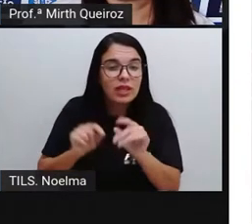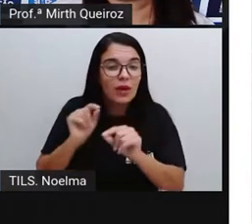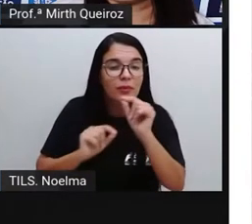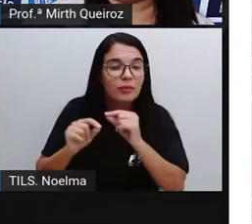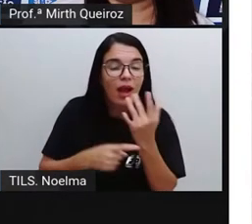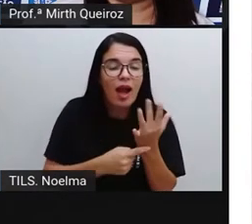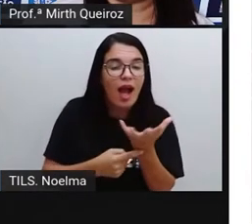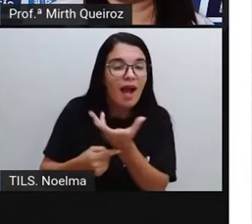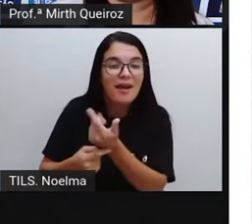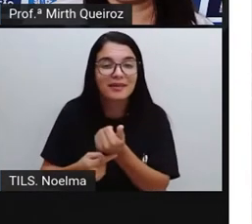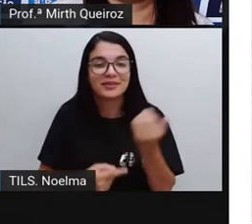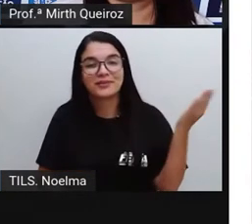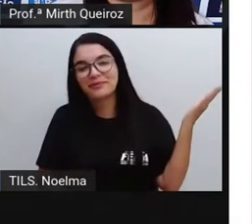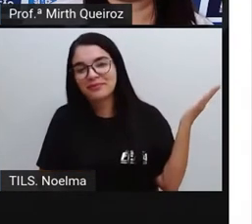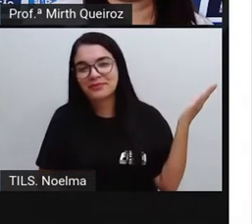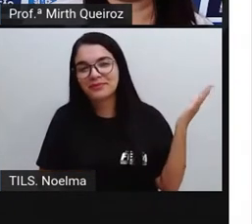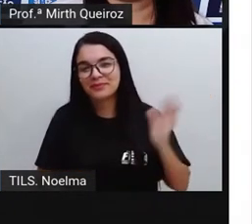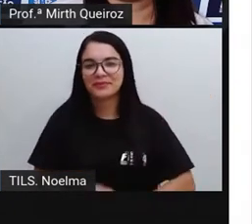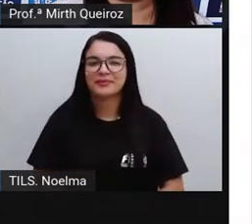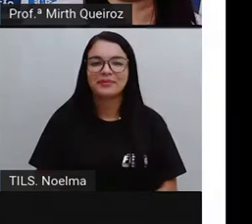a obra de arte. Vamos lá?